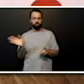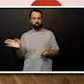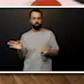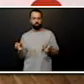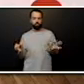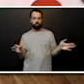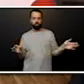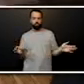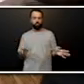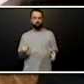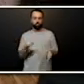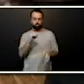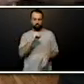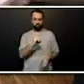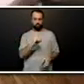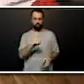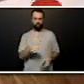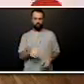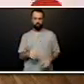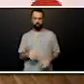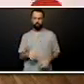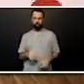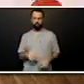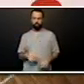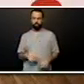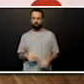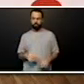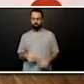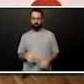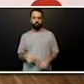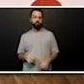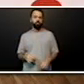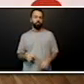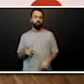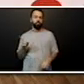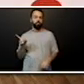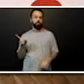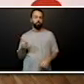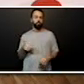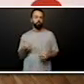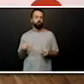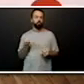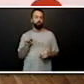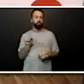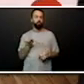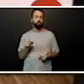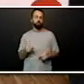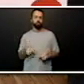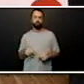ou operador. O que é um operador?